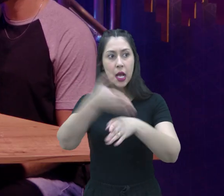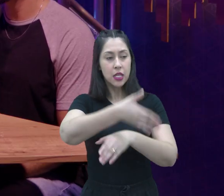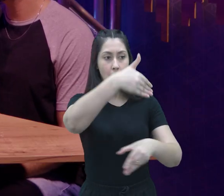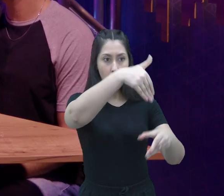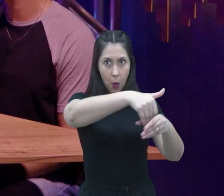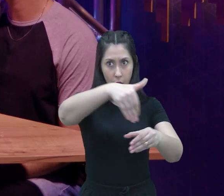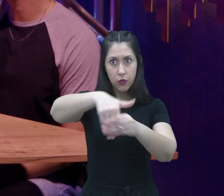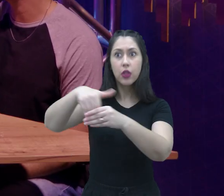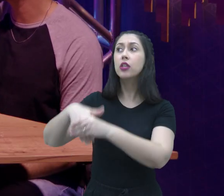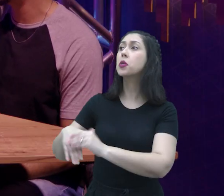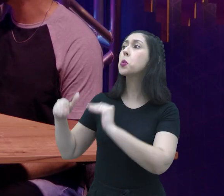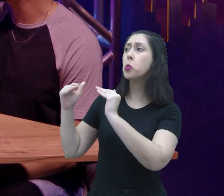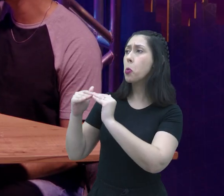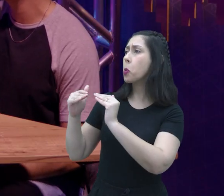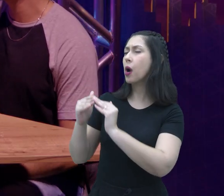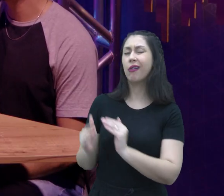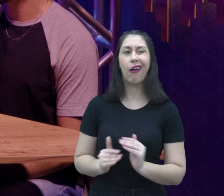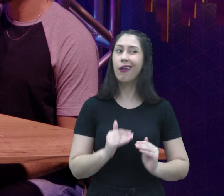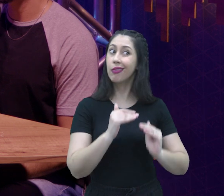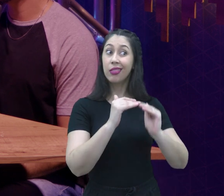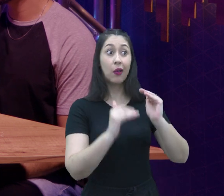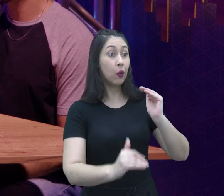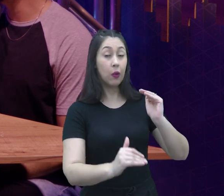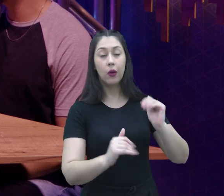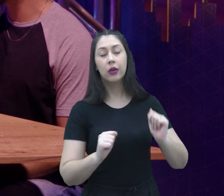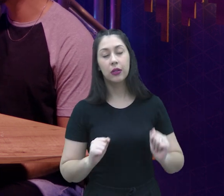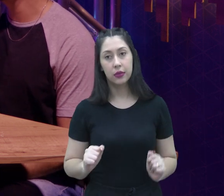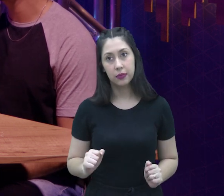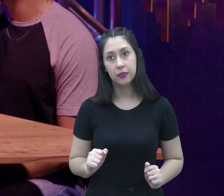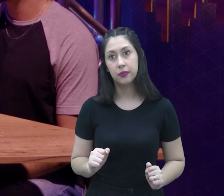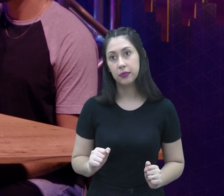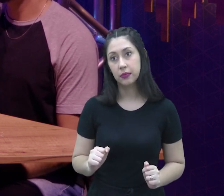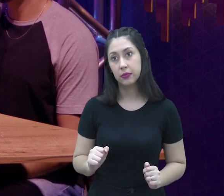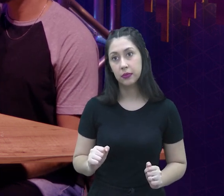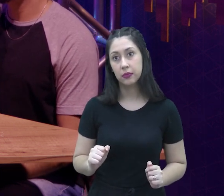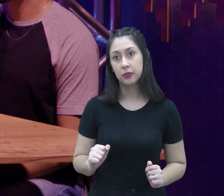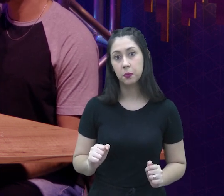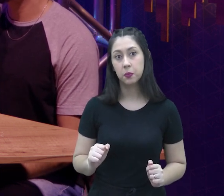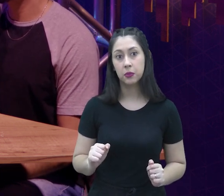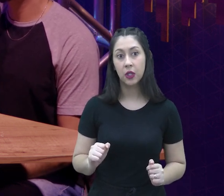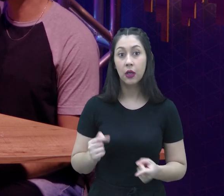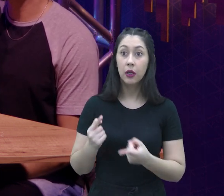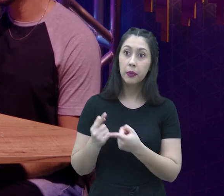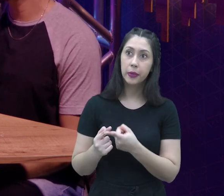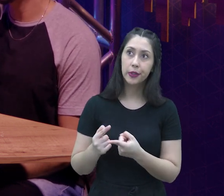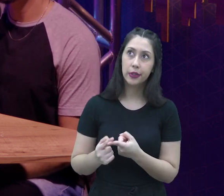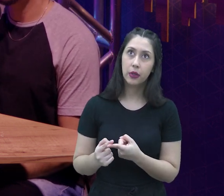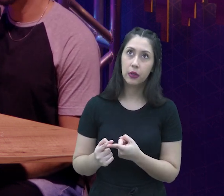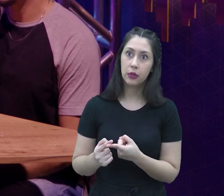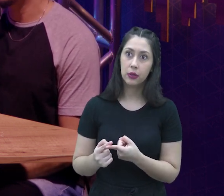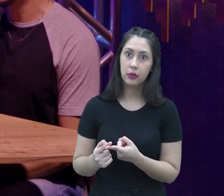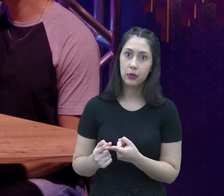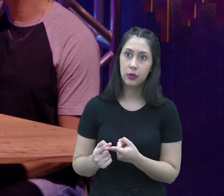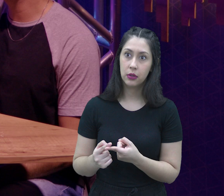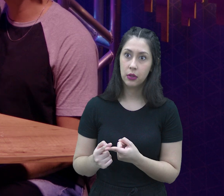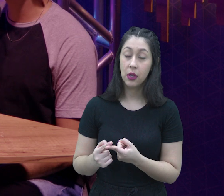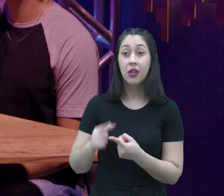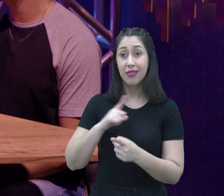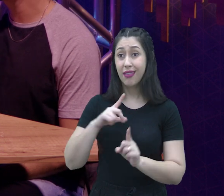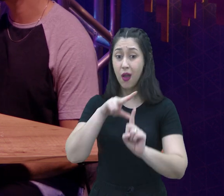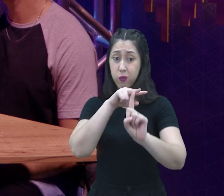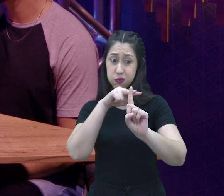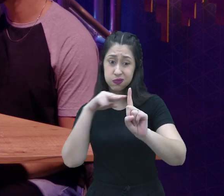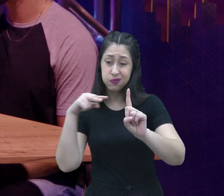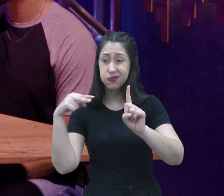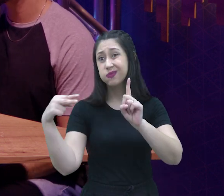Votam favorável, votam contrário àquela decisão. E porque, né, é mais de uma